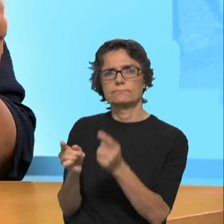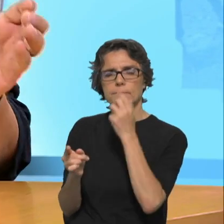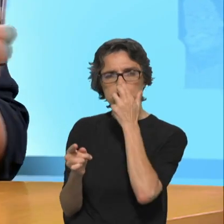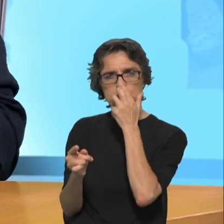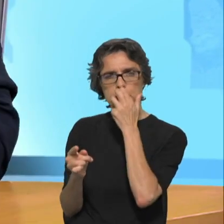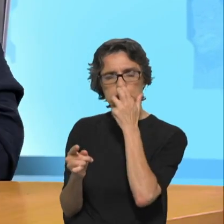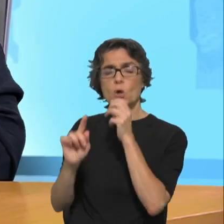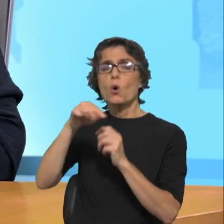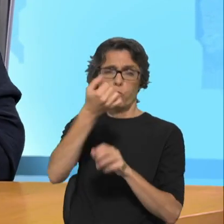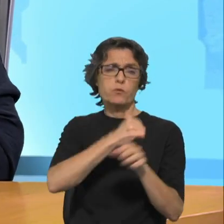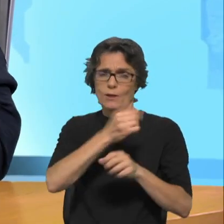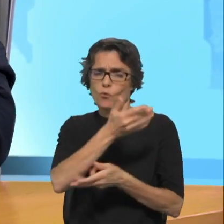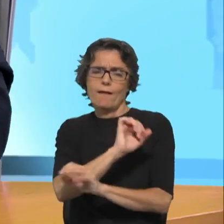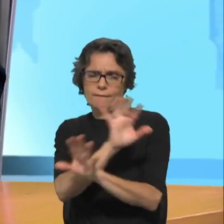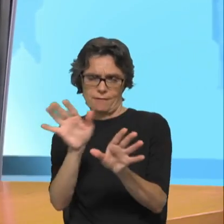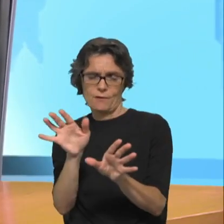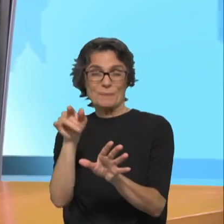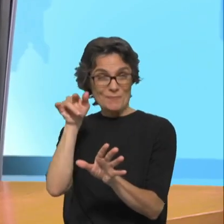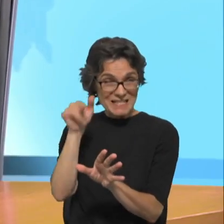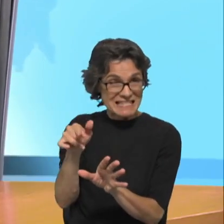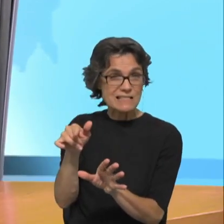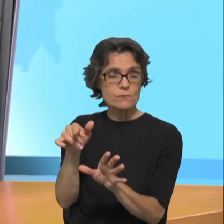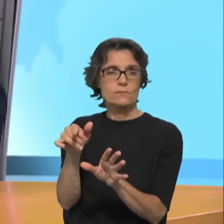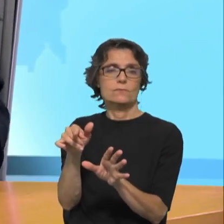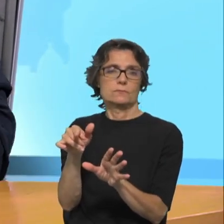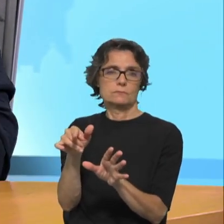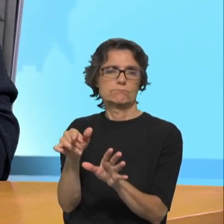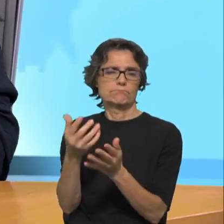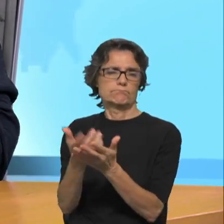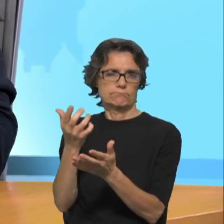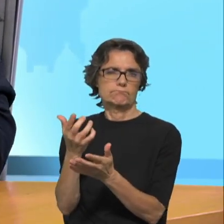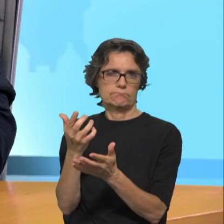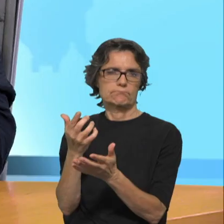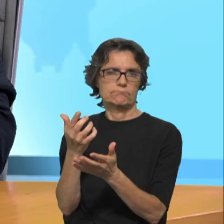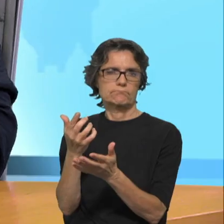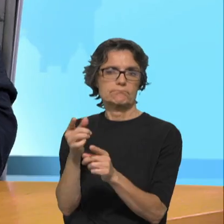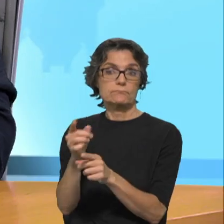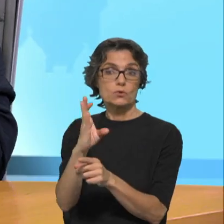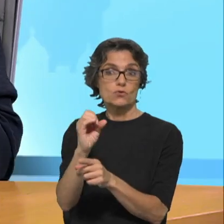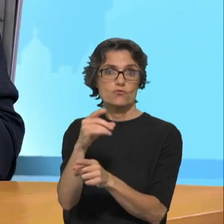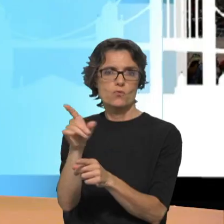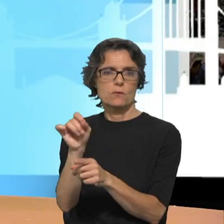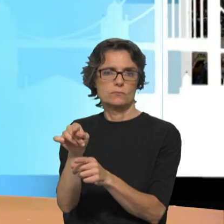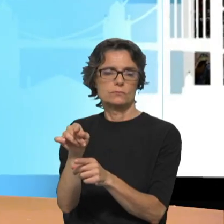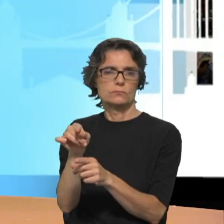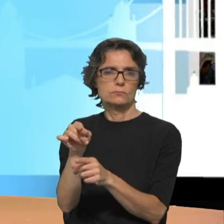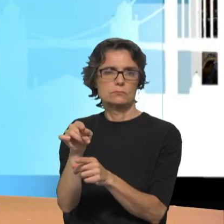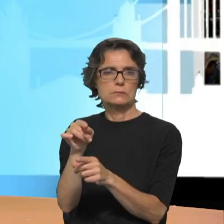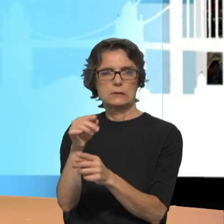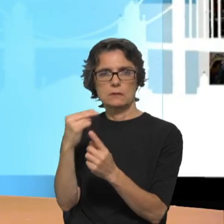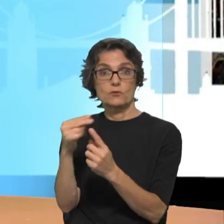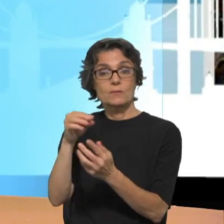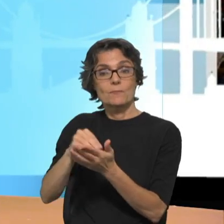outros movimentos que defendem ou que são voz de outras minorias, mas o João tem aqui a perspectiva da pobreza em